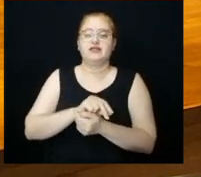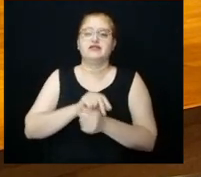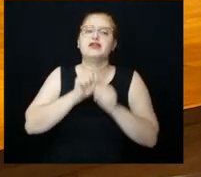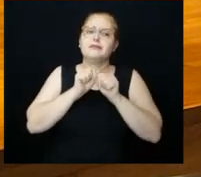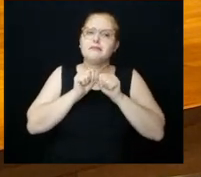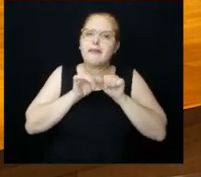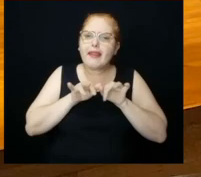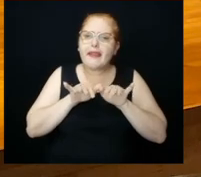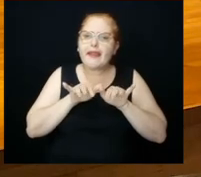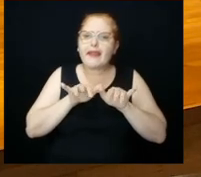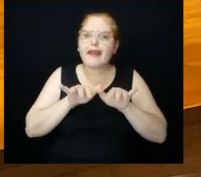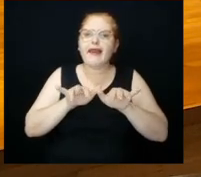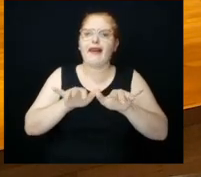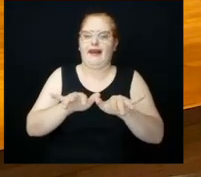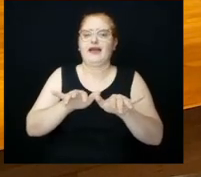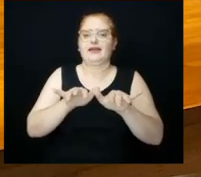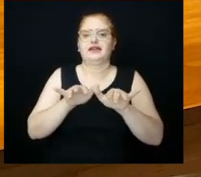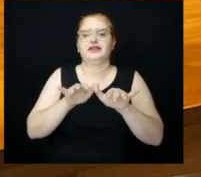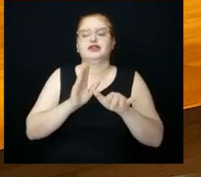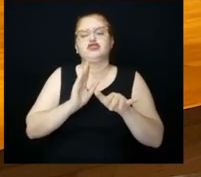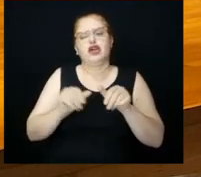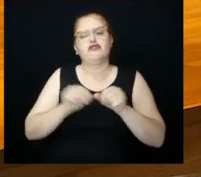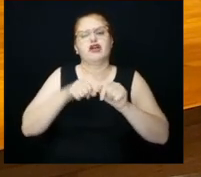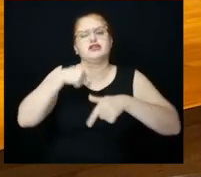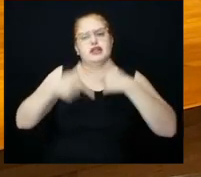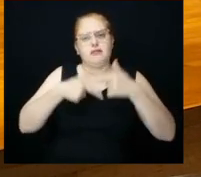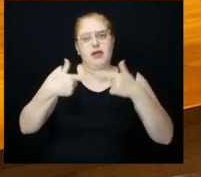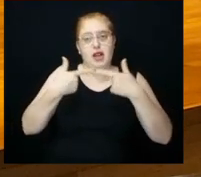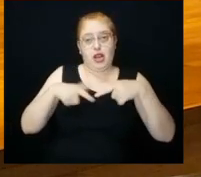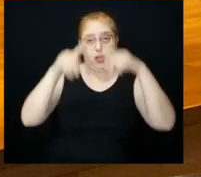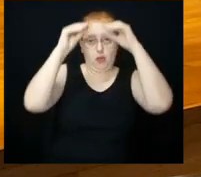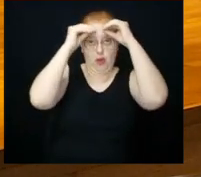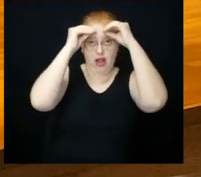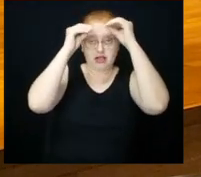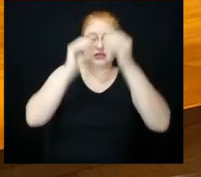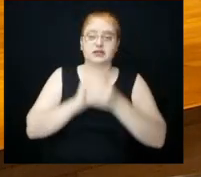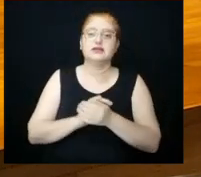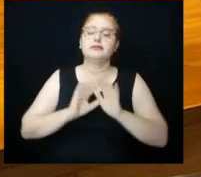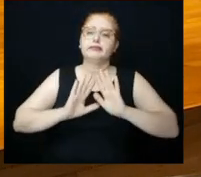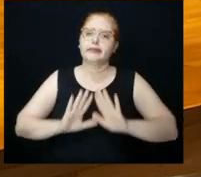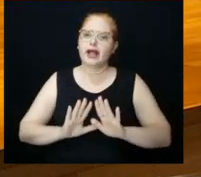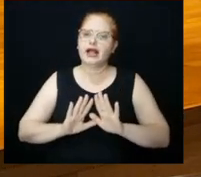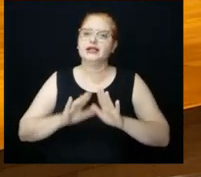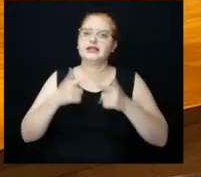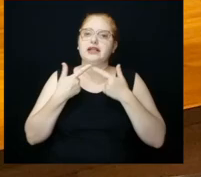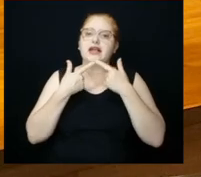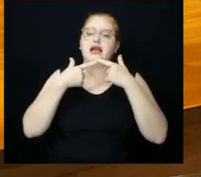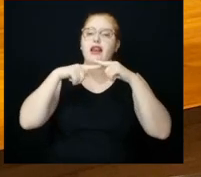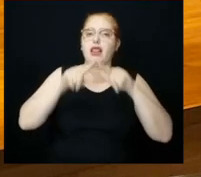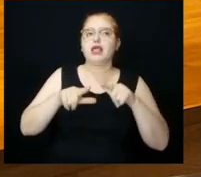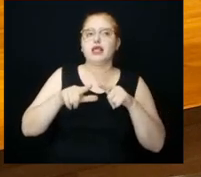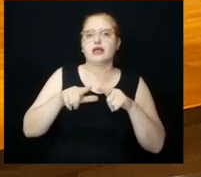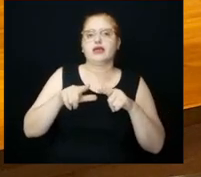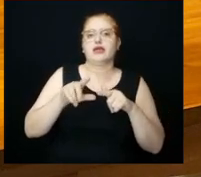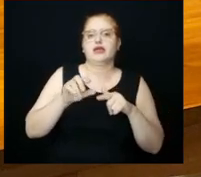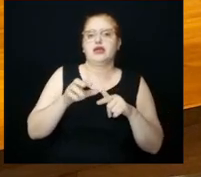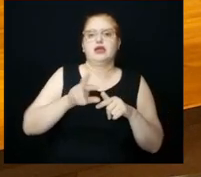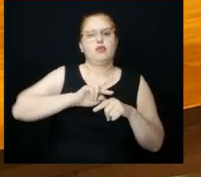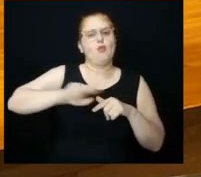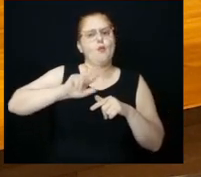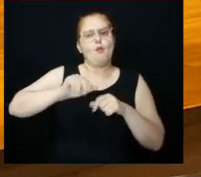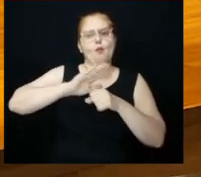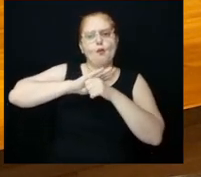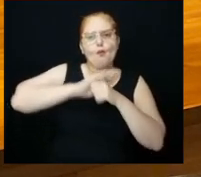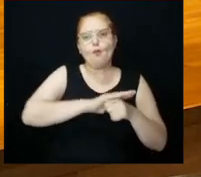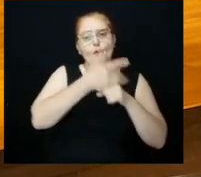difundir essa língua, né, mesmo que ele faça esse trabalho de linguagem, mas que assim que a língua portuguesa não é submissa a outras línguas,